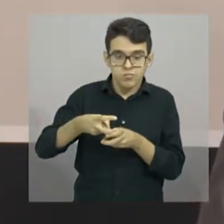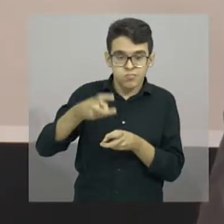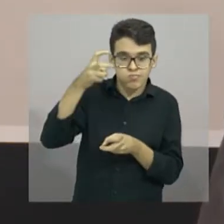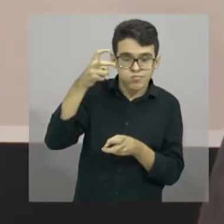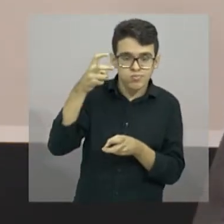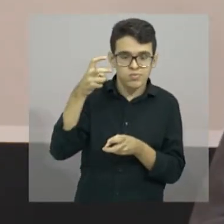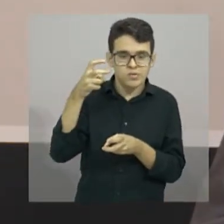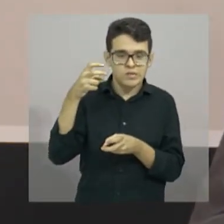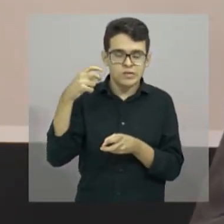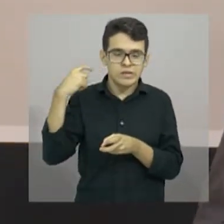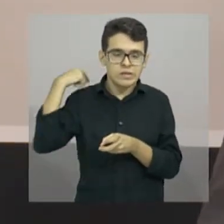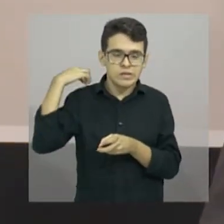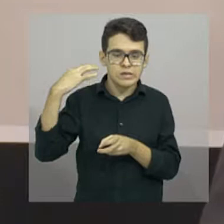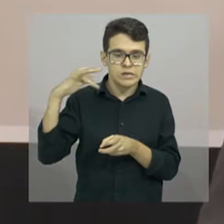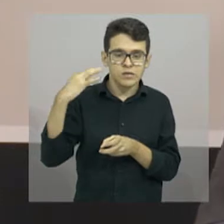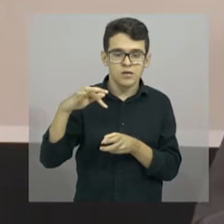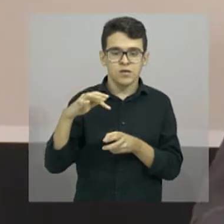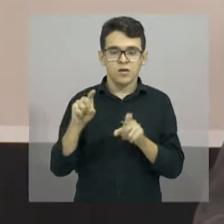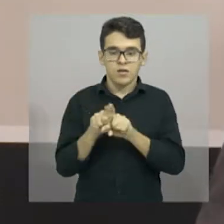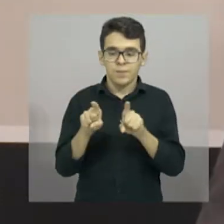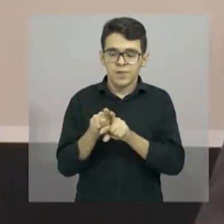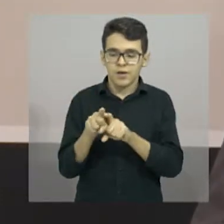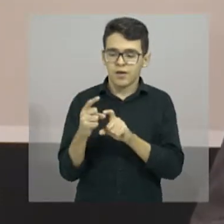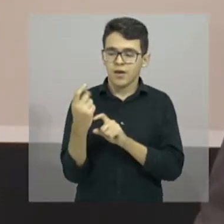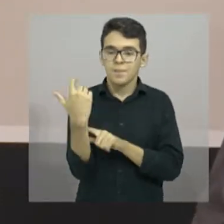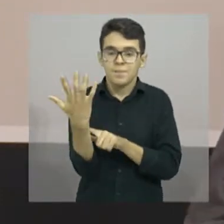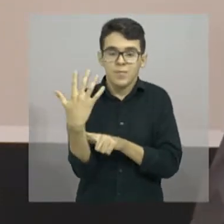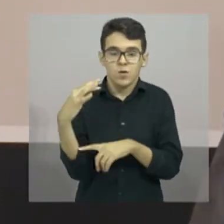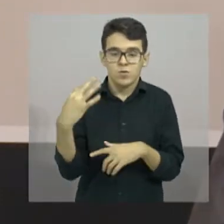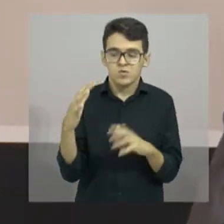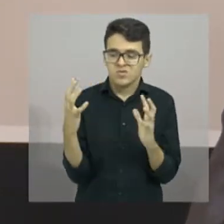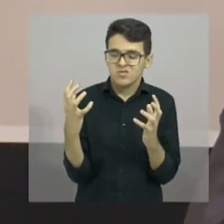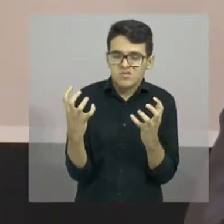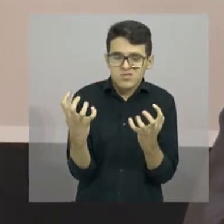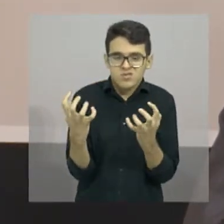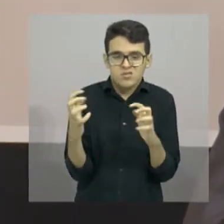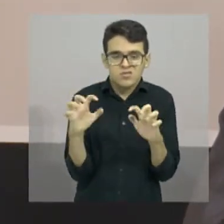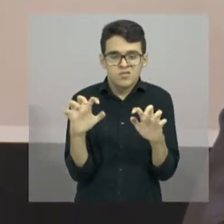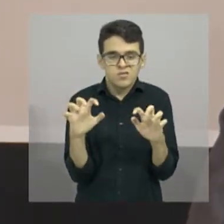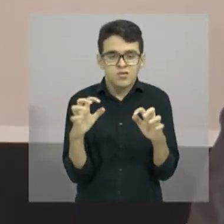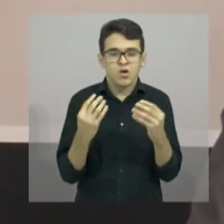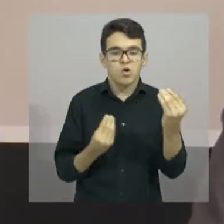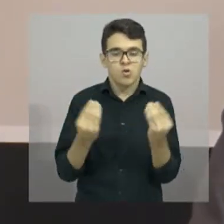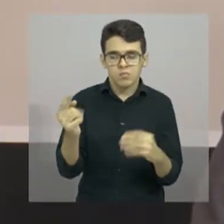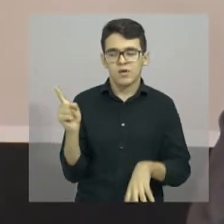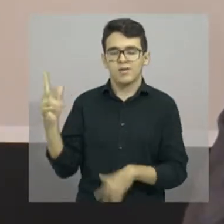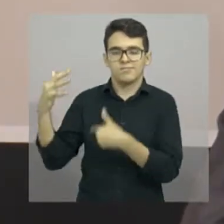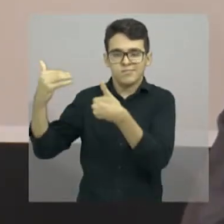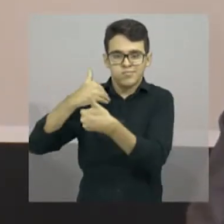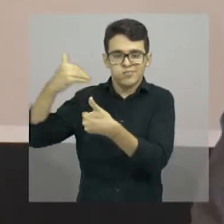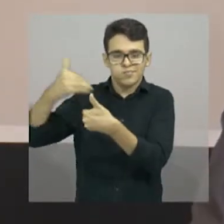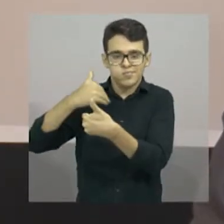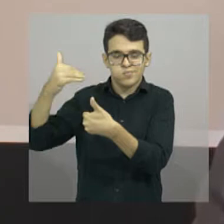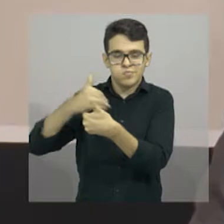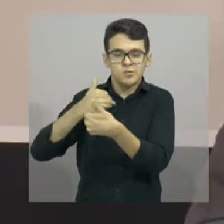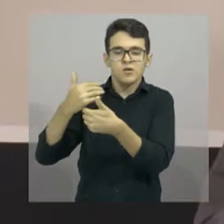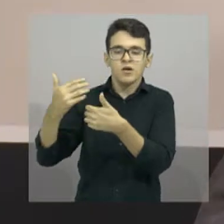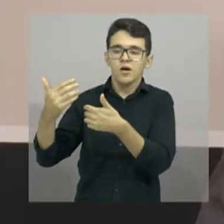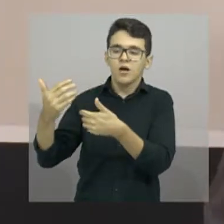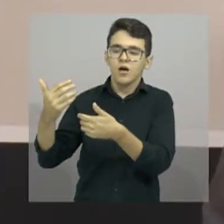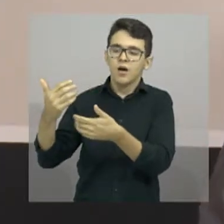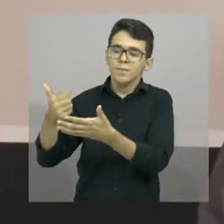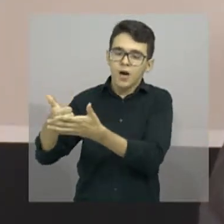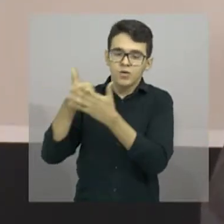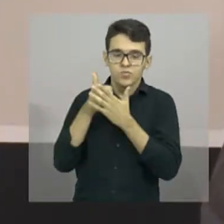isso você fecha ainda mais as mãos, com mais dificuldade, é nesse ponto que o fisioterapeuta vai atuar. E isso faz